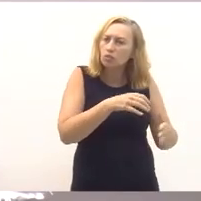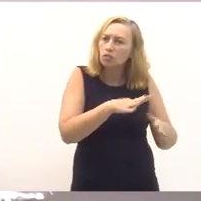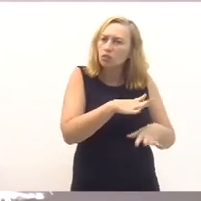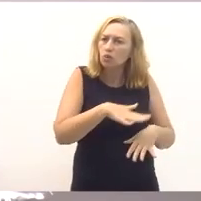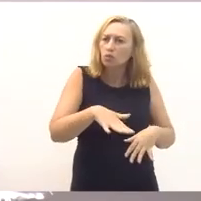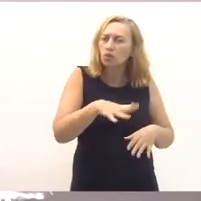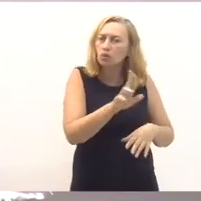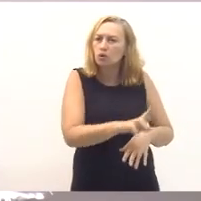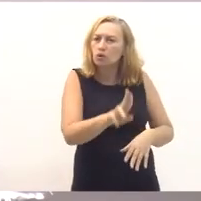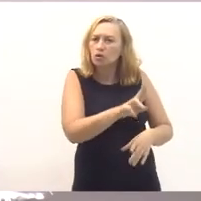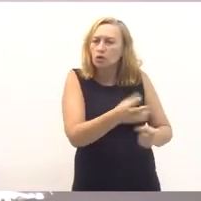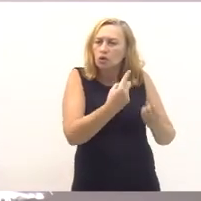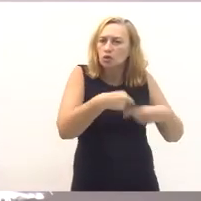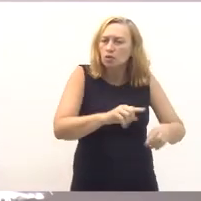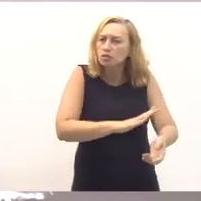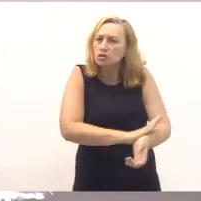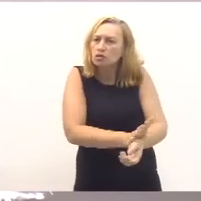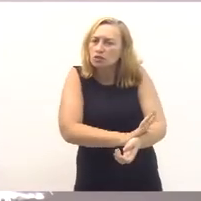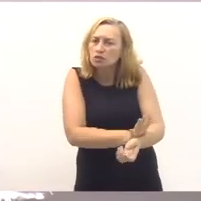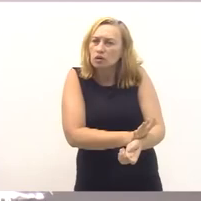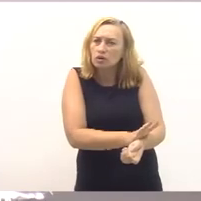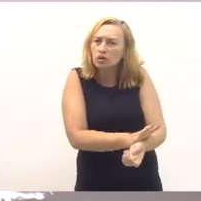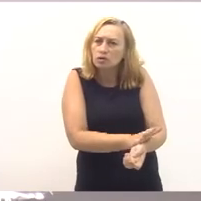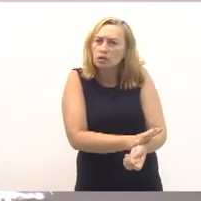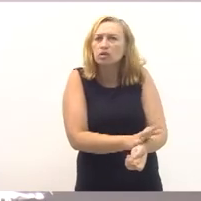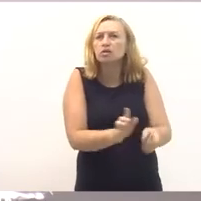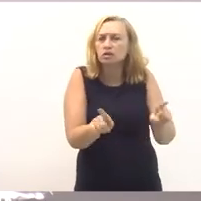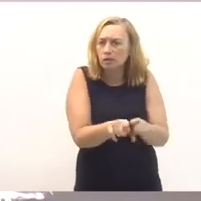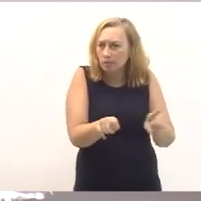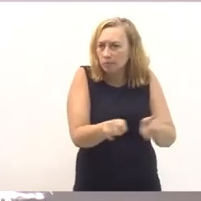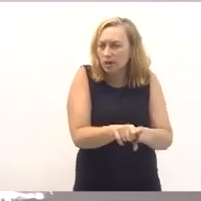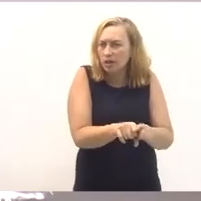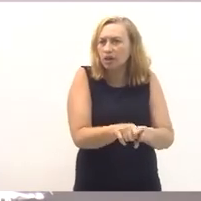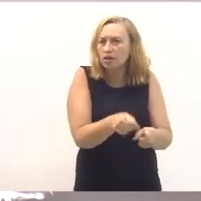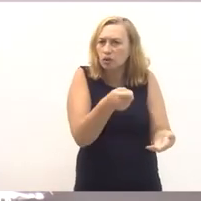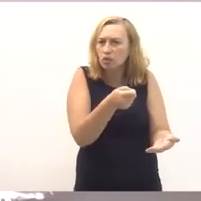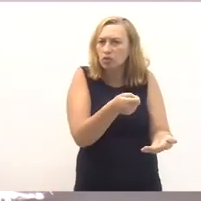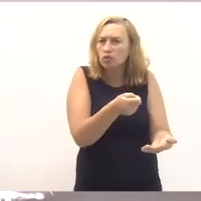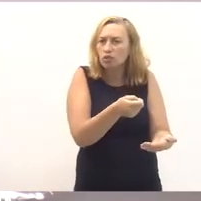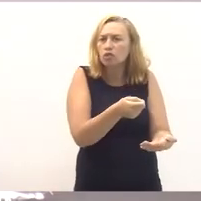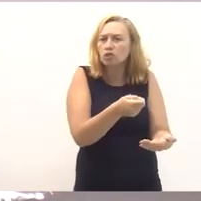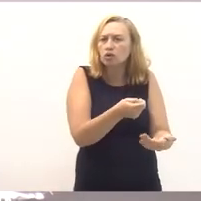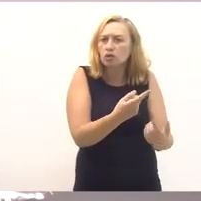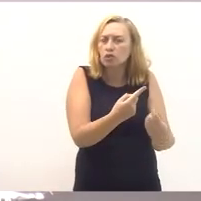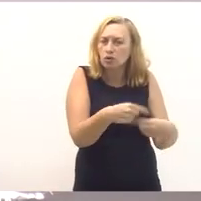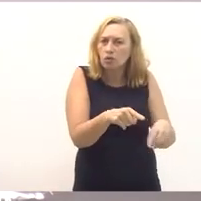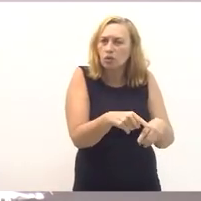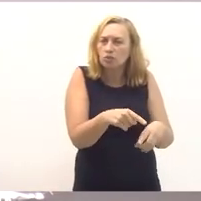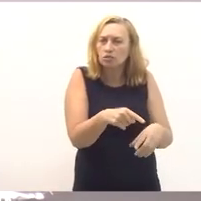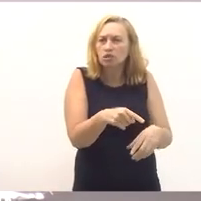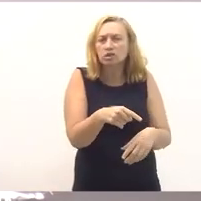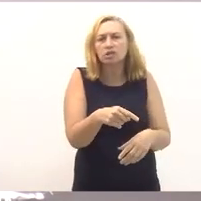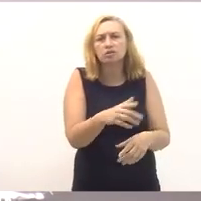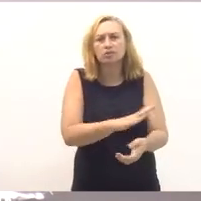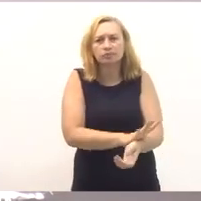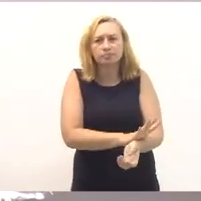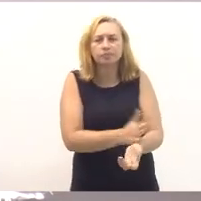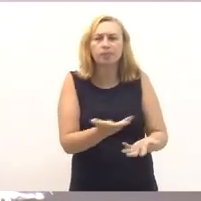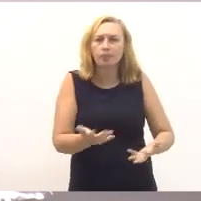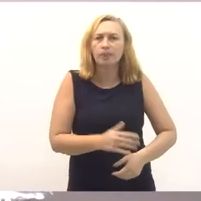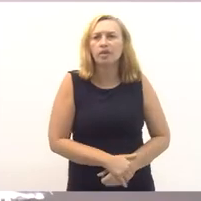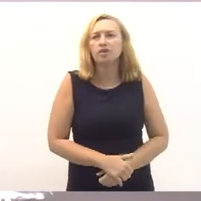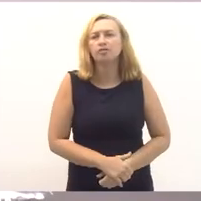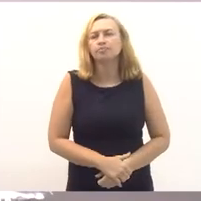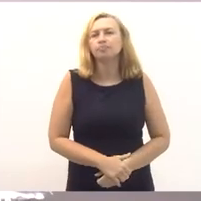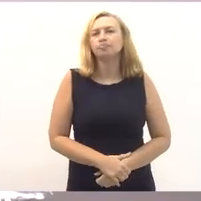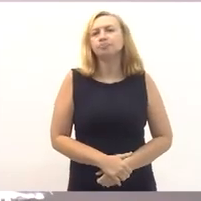combate ao racismo e intolerância religiosa além de Claro punir o racismo e intolerância são crimes tão só